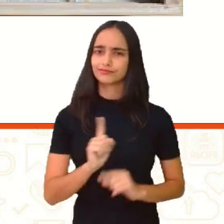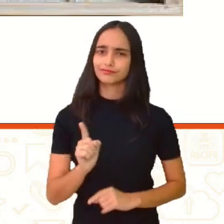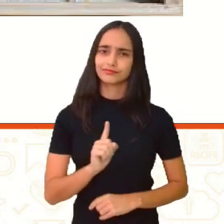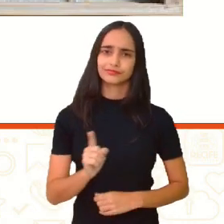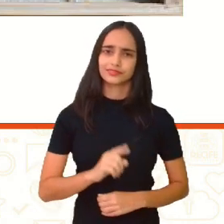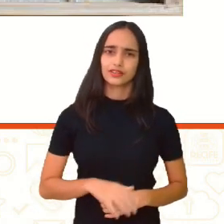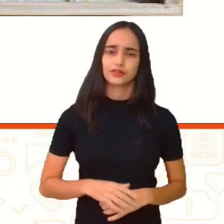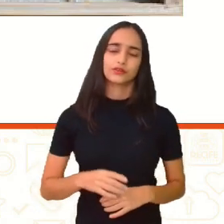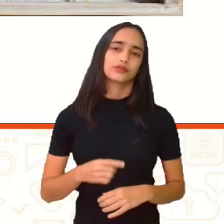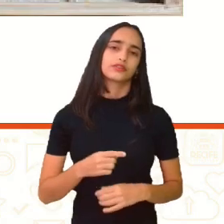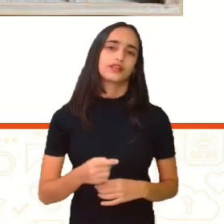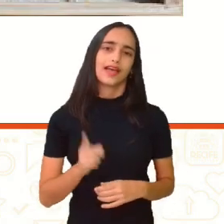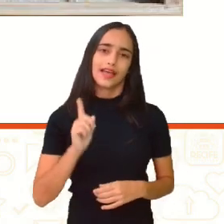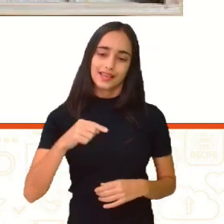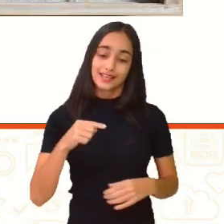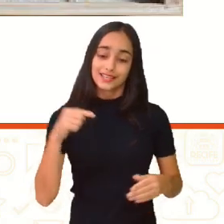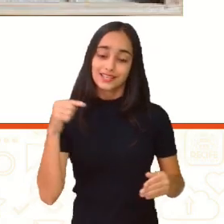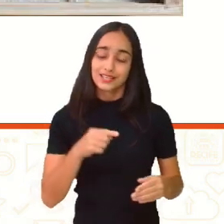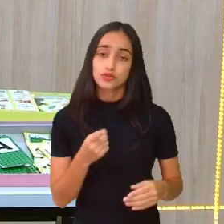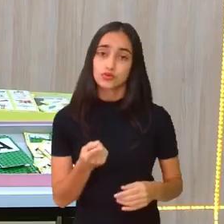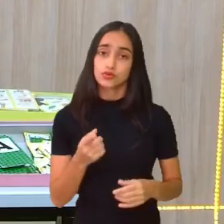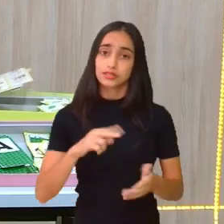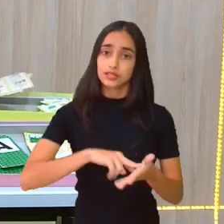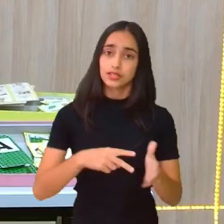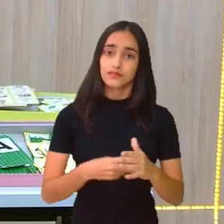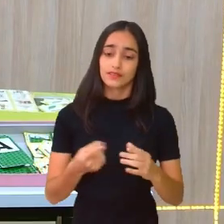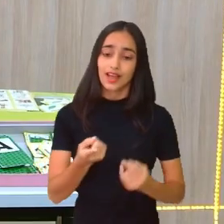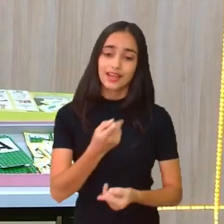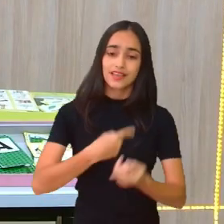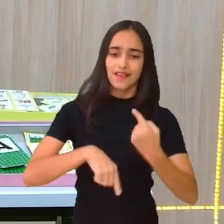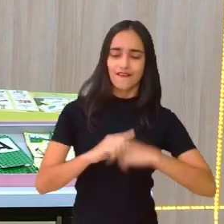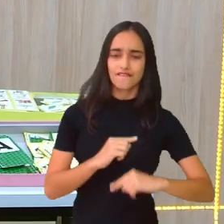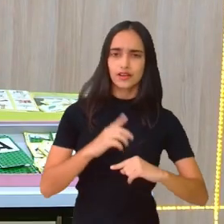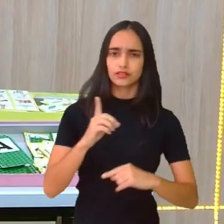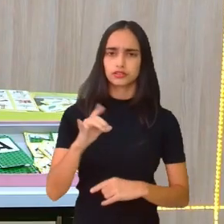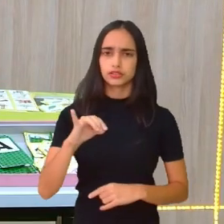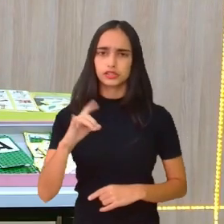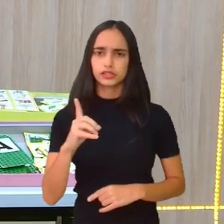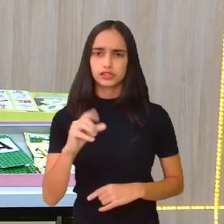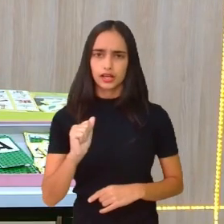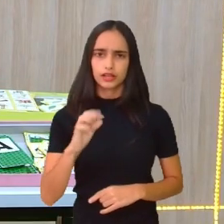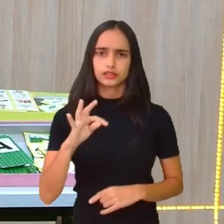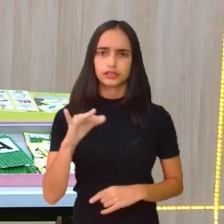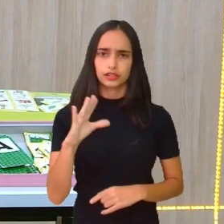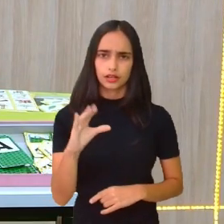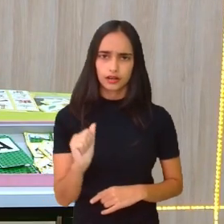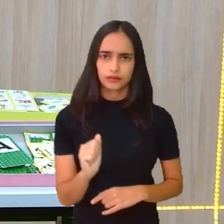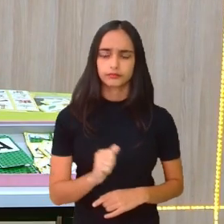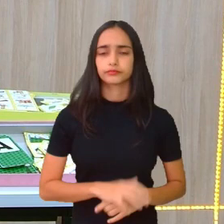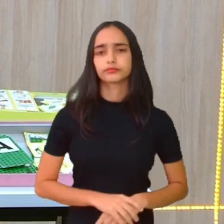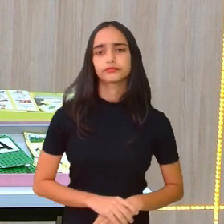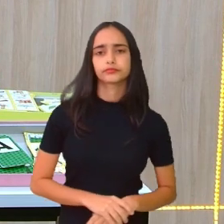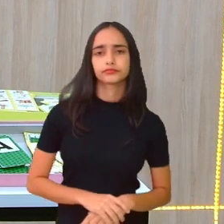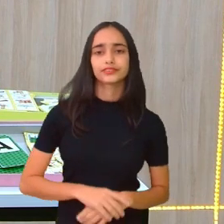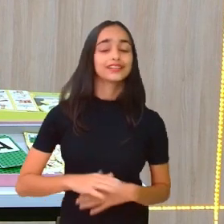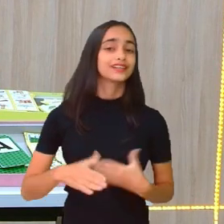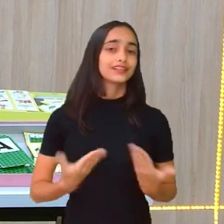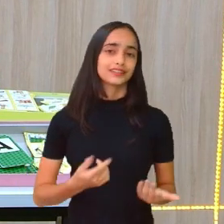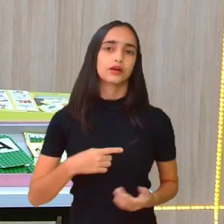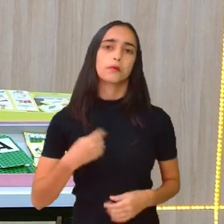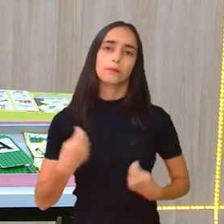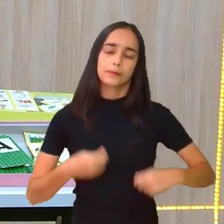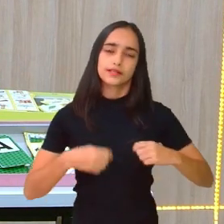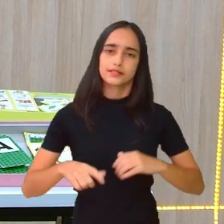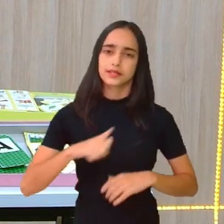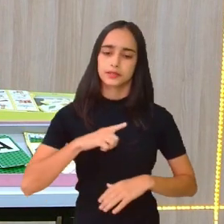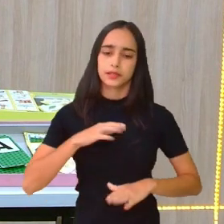está fazendo inversão didática. Então, eu quis abrir esse parêntese, né, para a gente ter esse cuidado ao elencar um